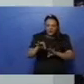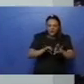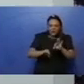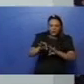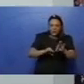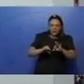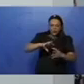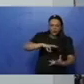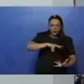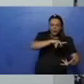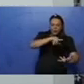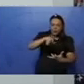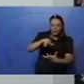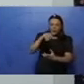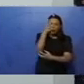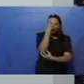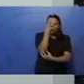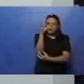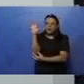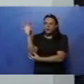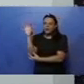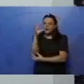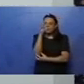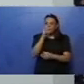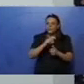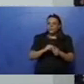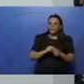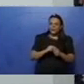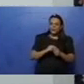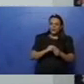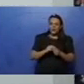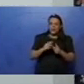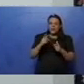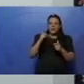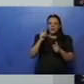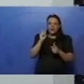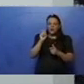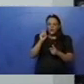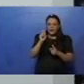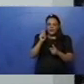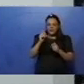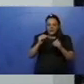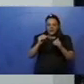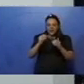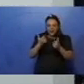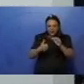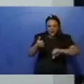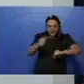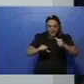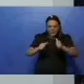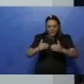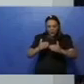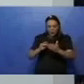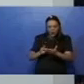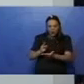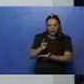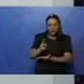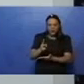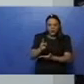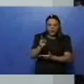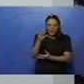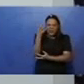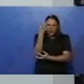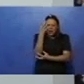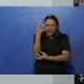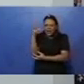carbono na atmosfera segue em alta. De 2013 a 2017, a temperatura média global galgou